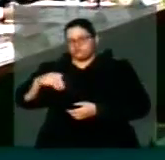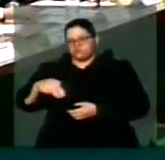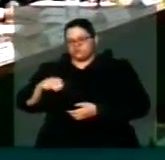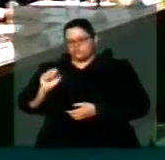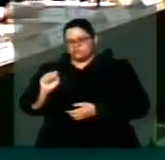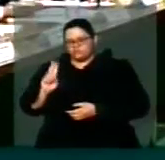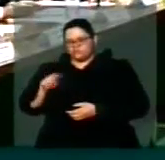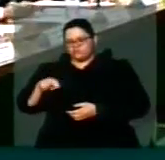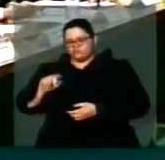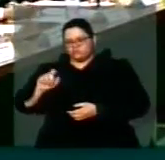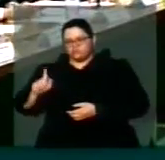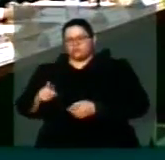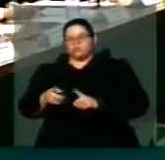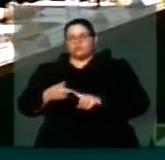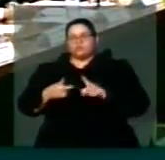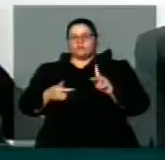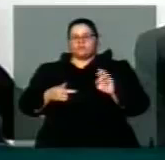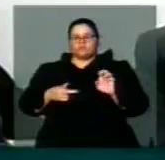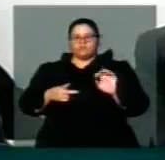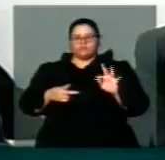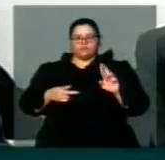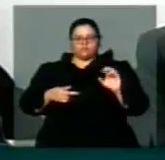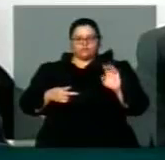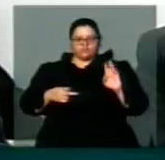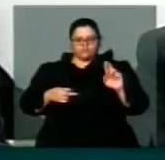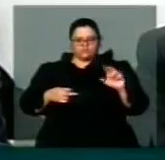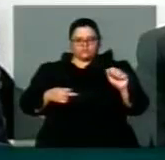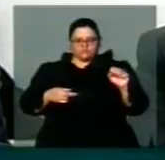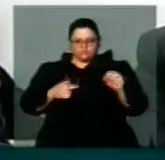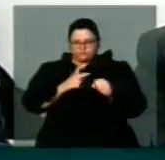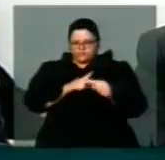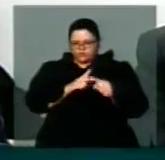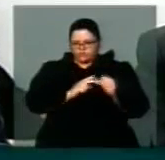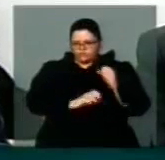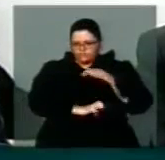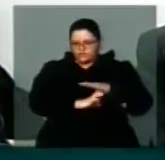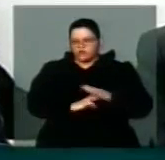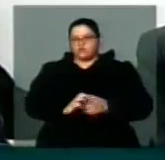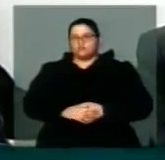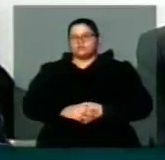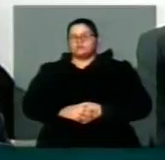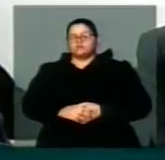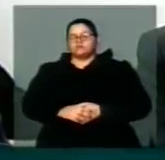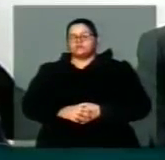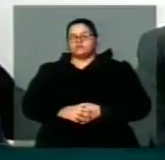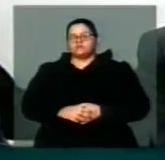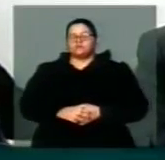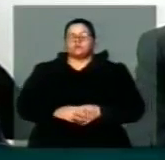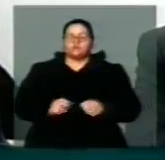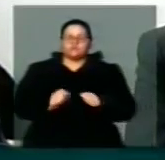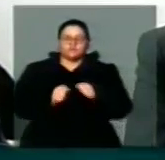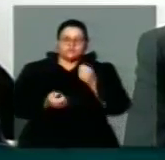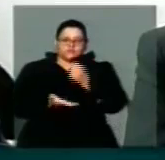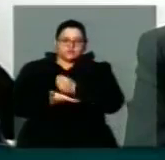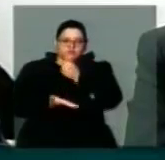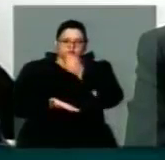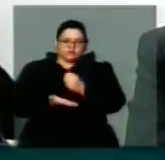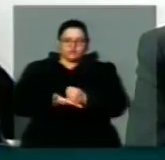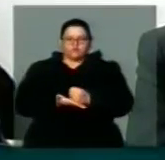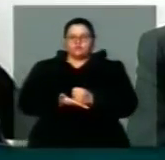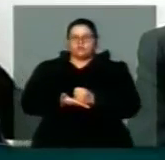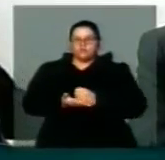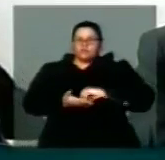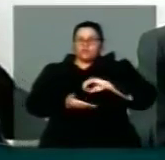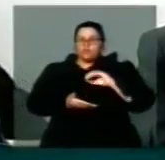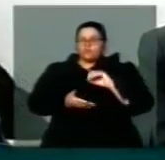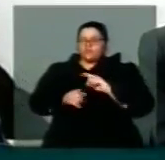era Júlio Camargo, que para viabilizar a assinatura do contrato com a Samsung, foi demandado que Júlio Camargo repassasse para o PMDB percentual que o declarante não